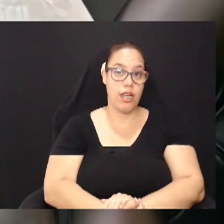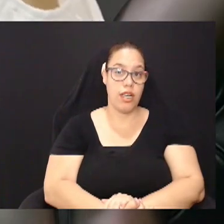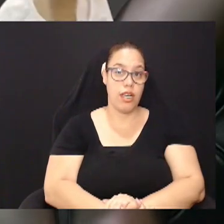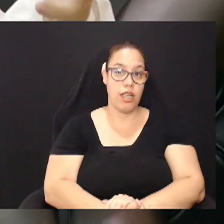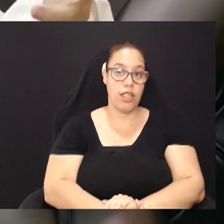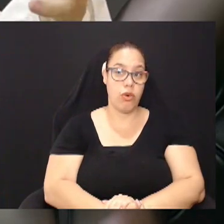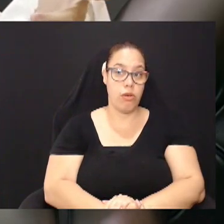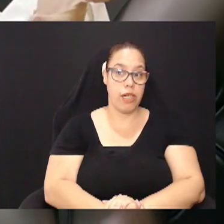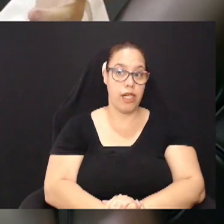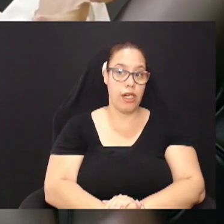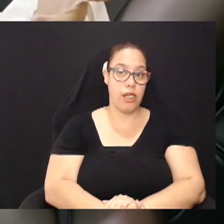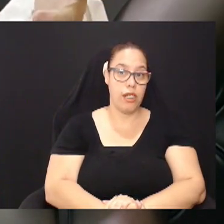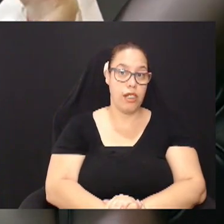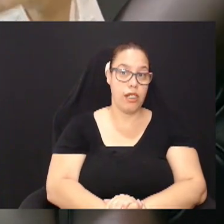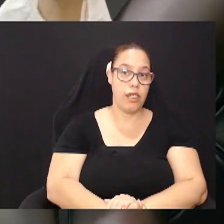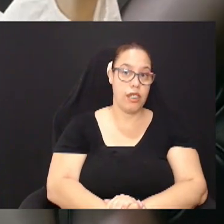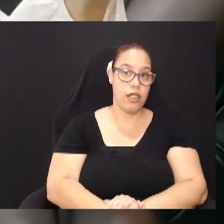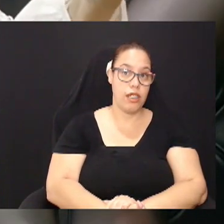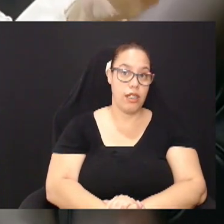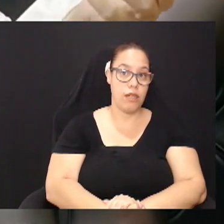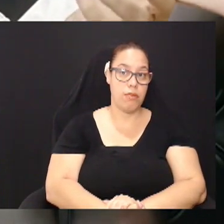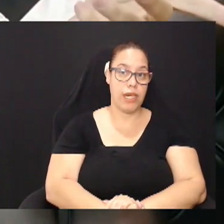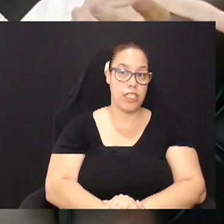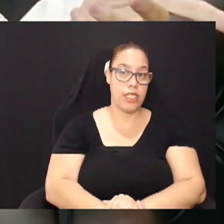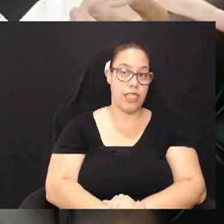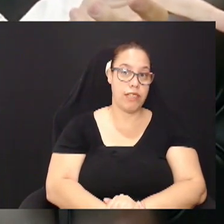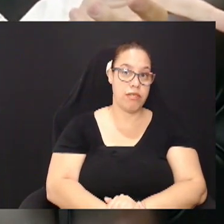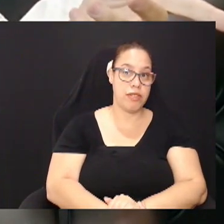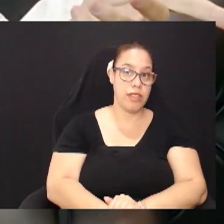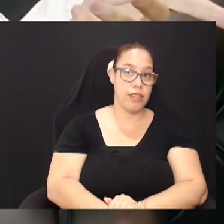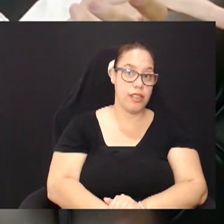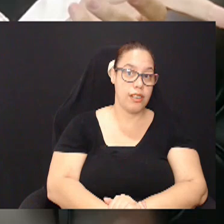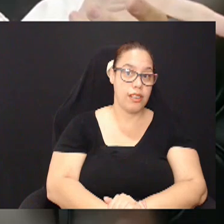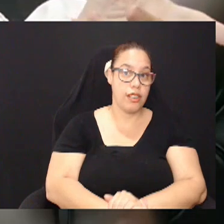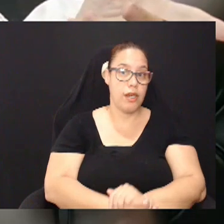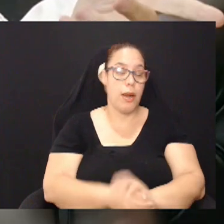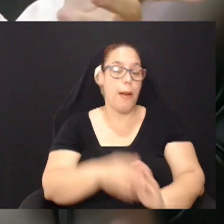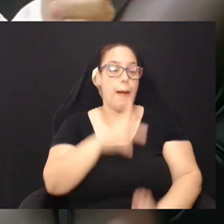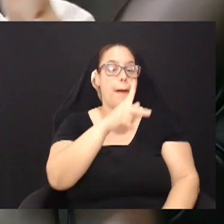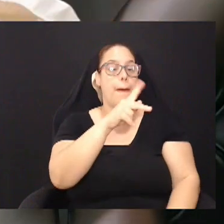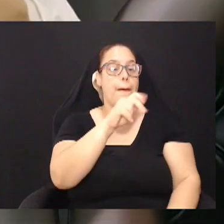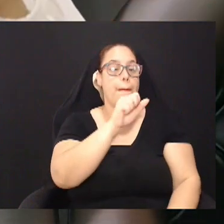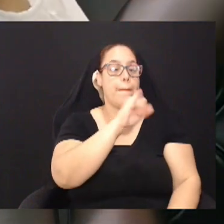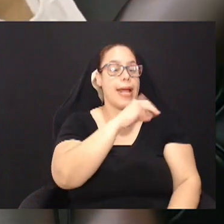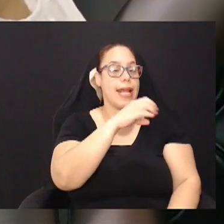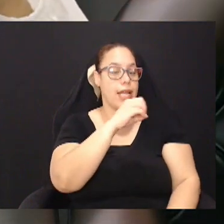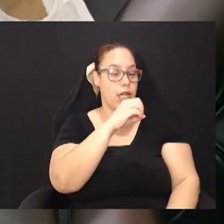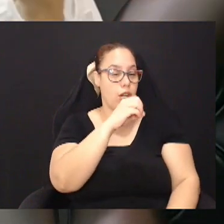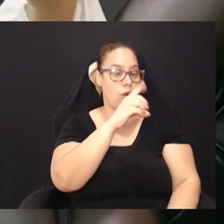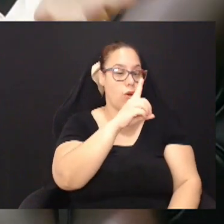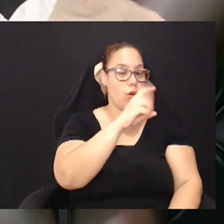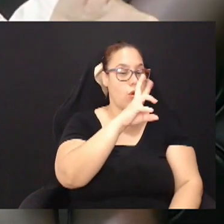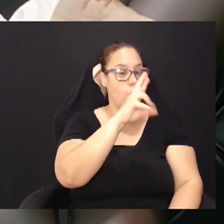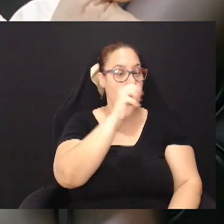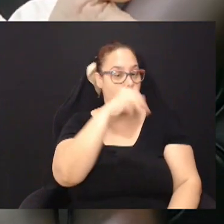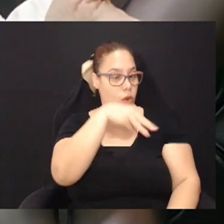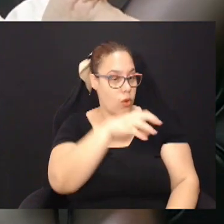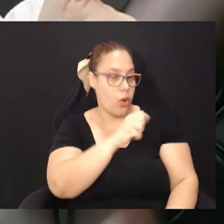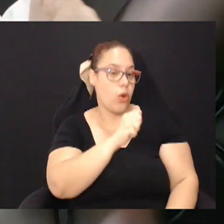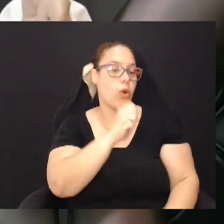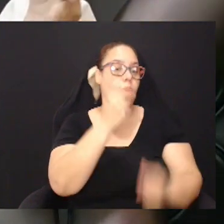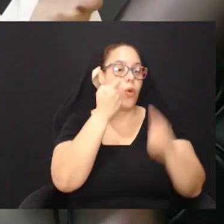eu acabei a faculdade, a psicologia, e eu fui fazer psicodrama, Uhum. né, que é uma vertente